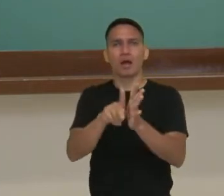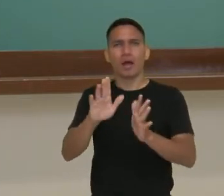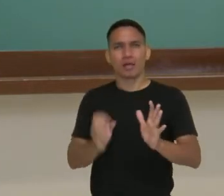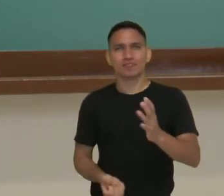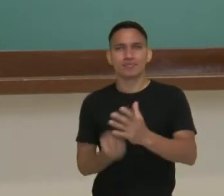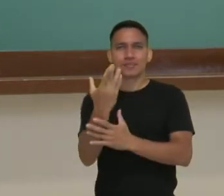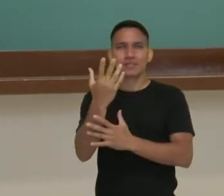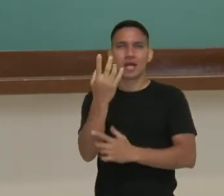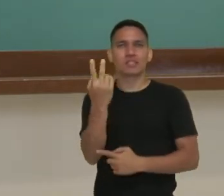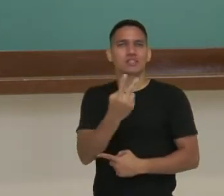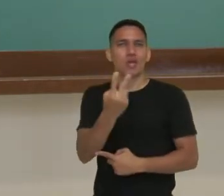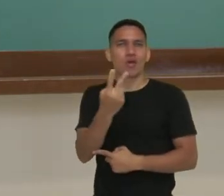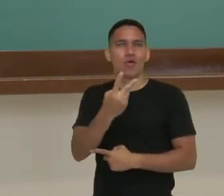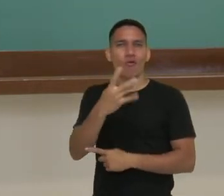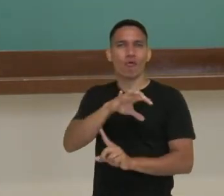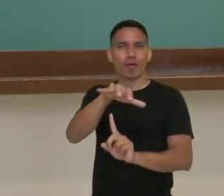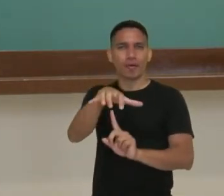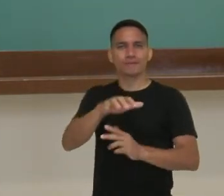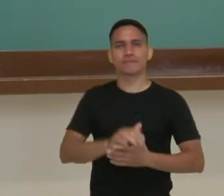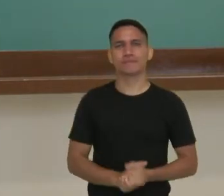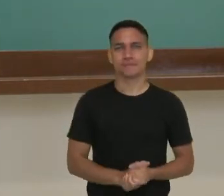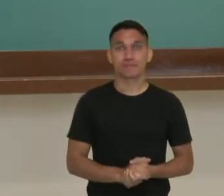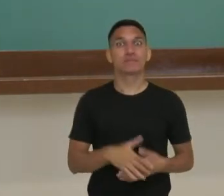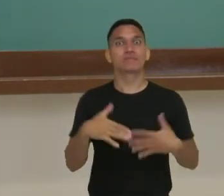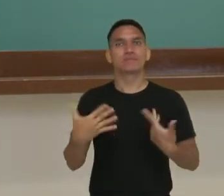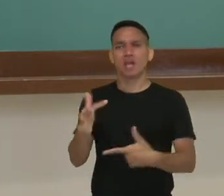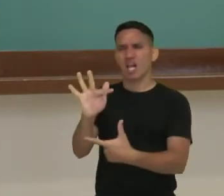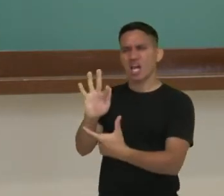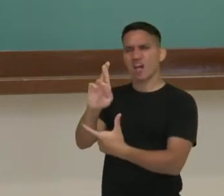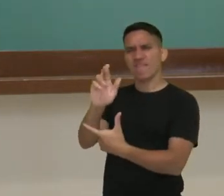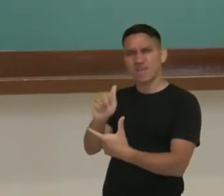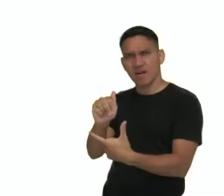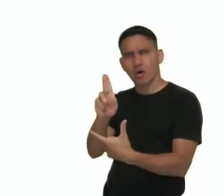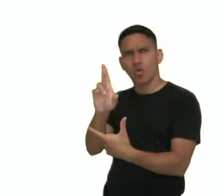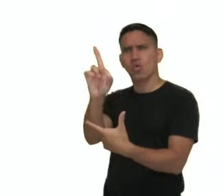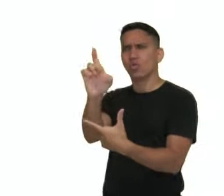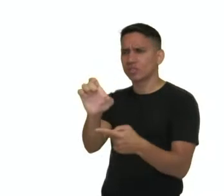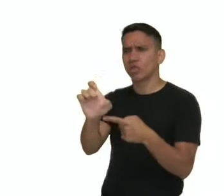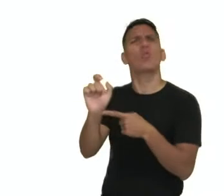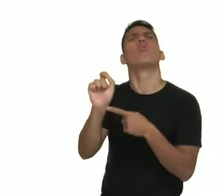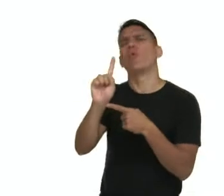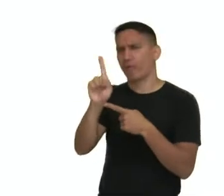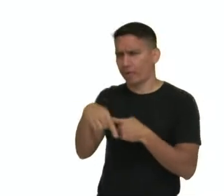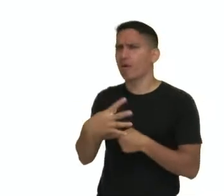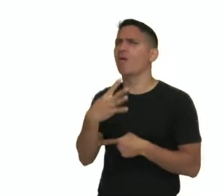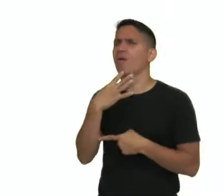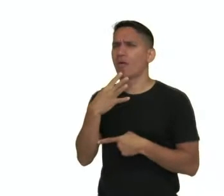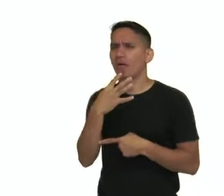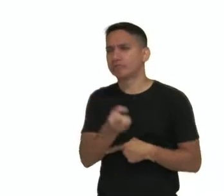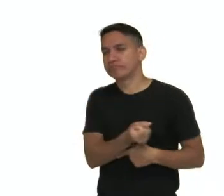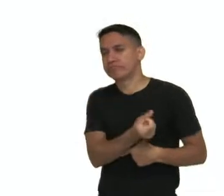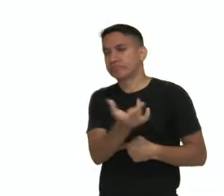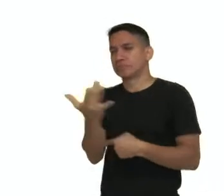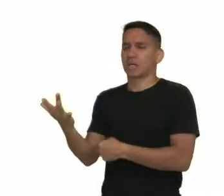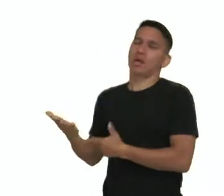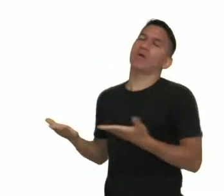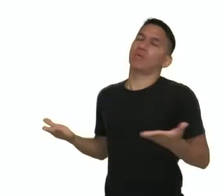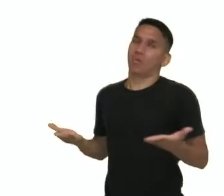Reinado. Bom, fraude é um termo que ouvimos muitos dos nossos dias de